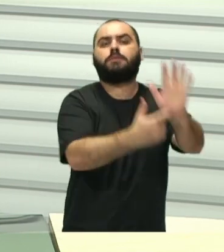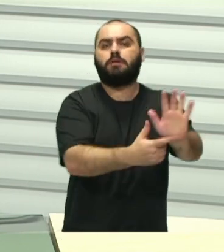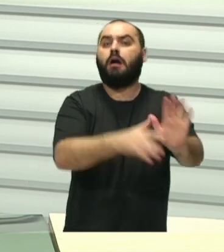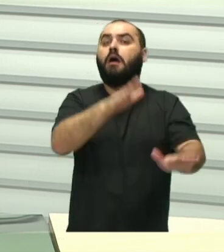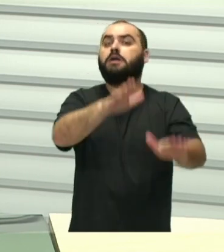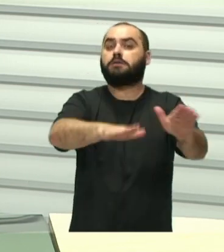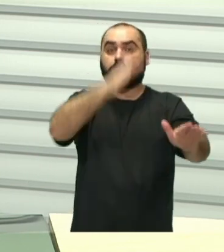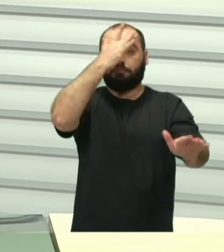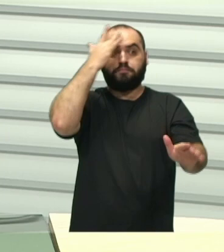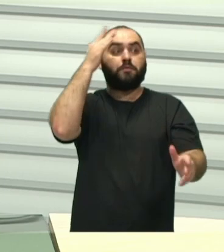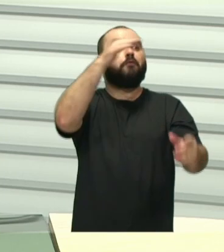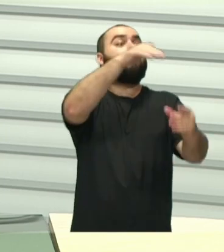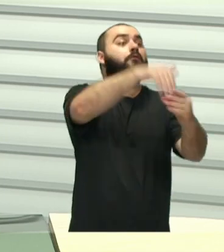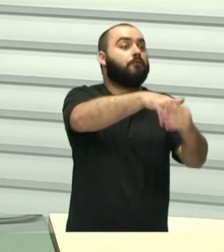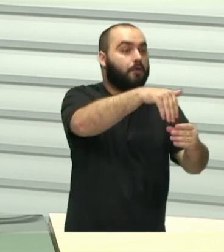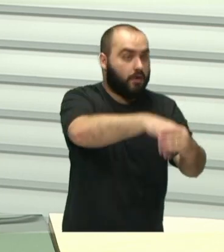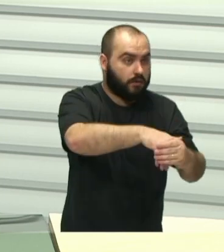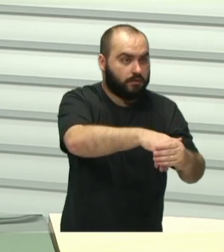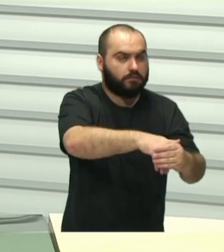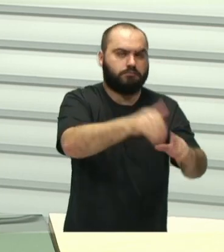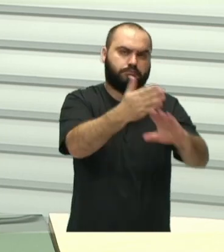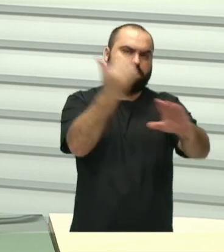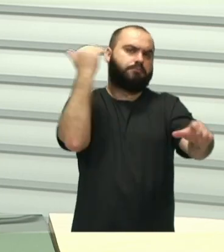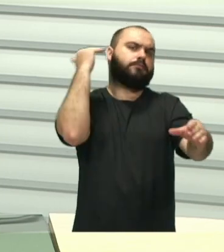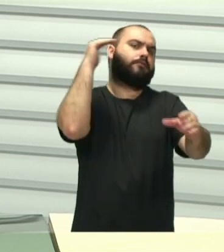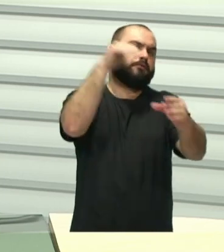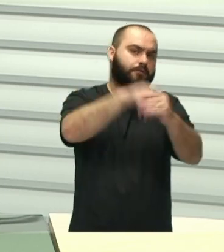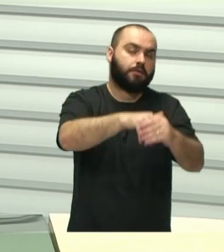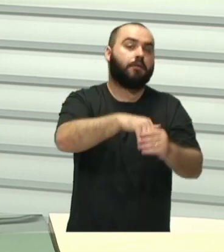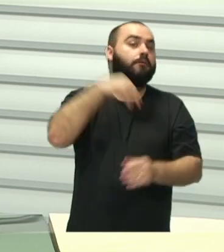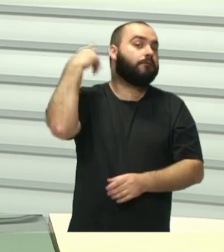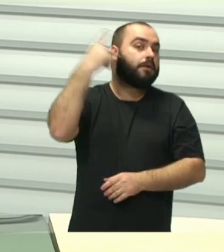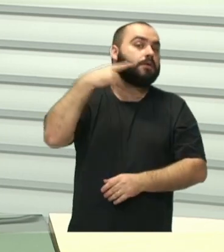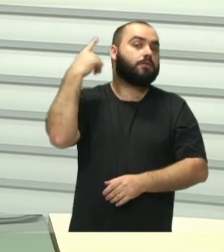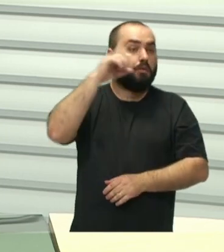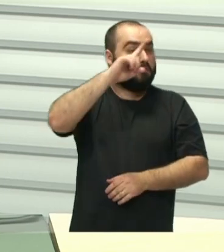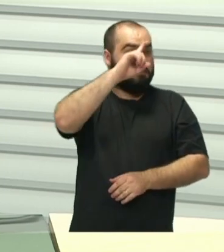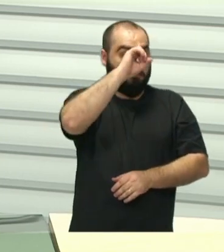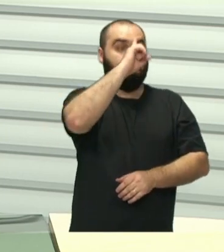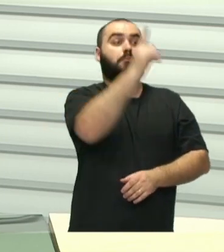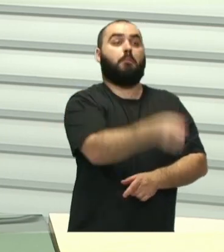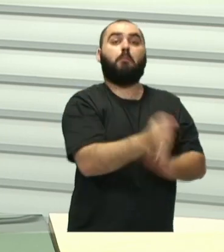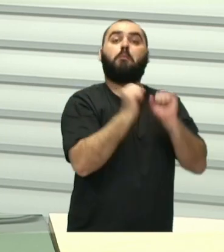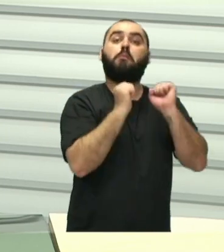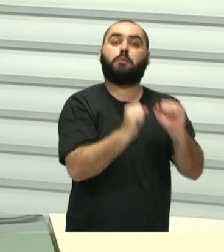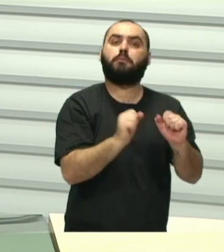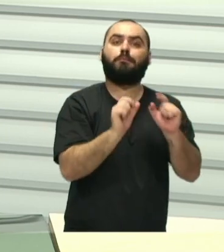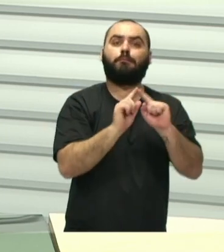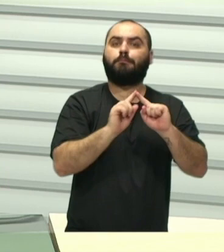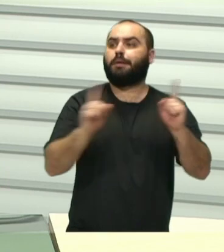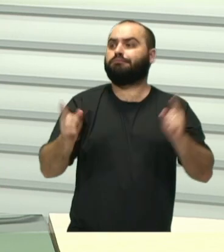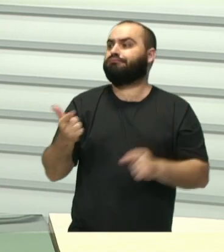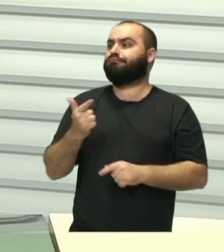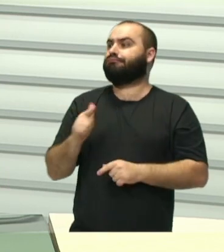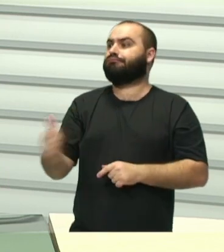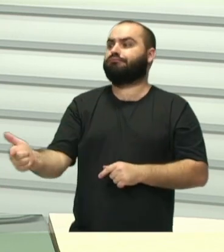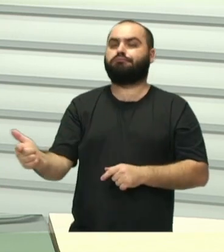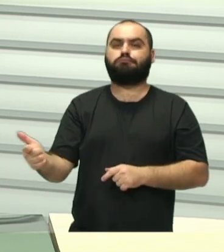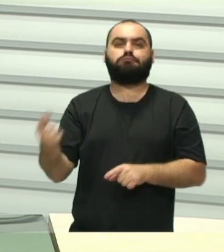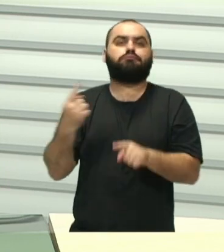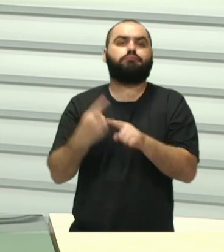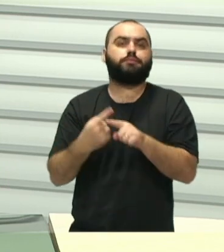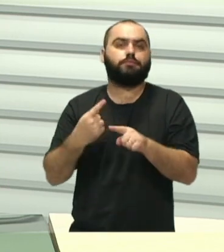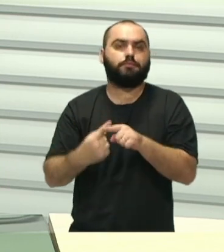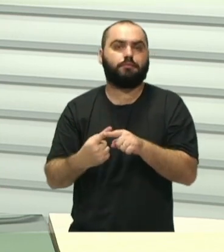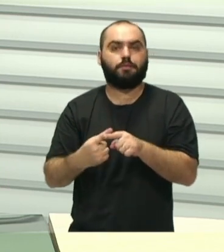o eleitor até volta ou vou Tava imaginando cobrador de fato por isso comprometer com essa temática e não tinha como porque nós éramos